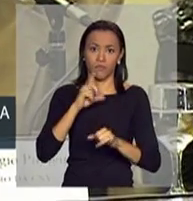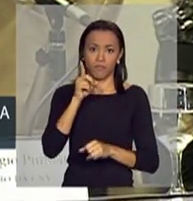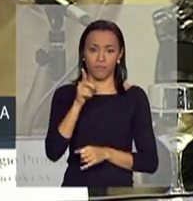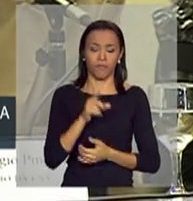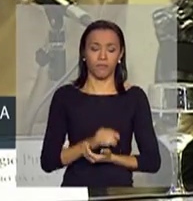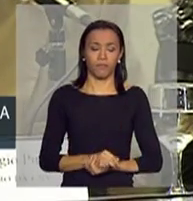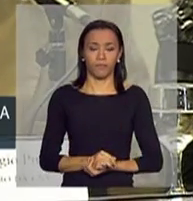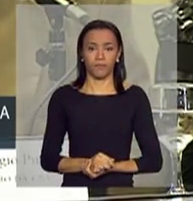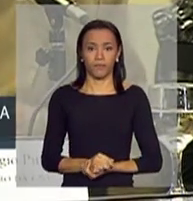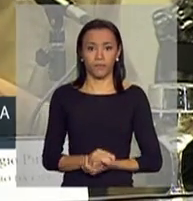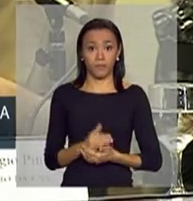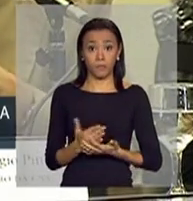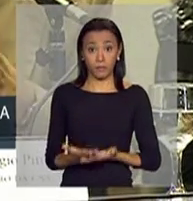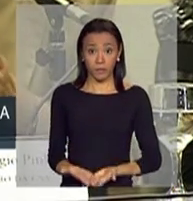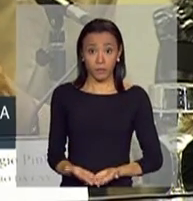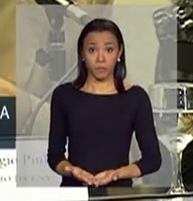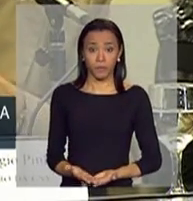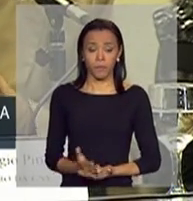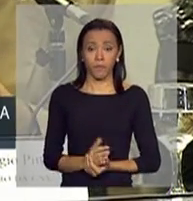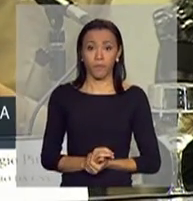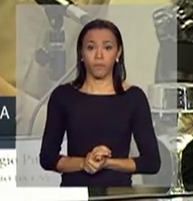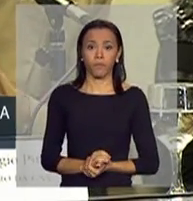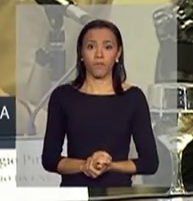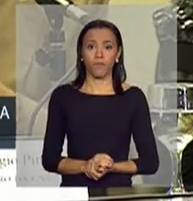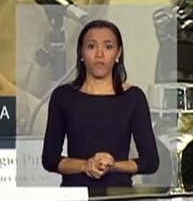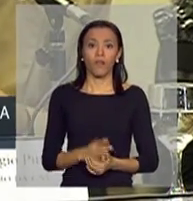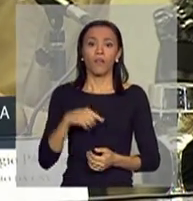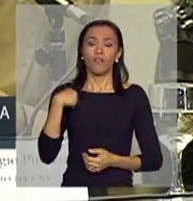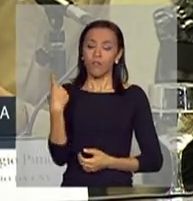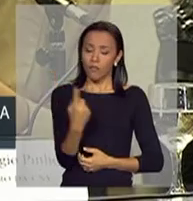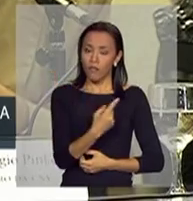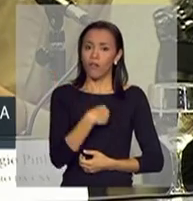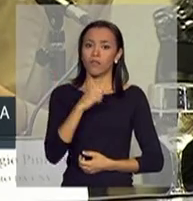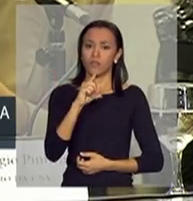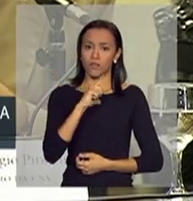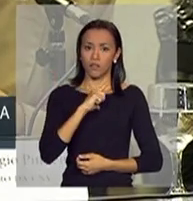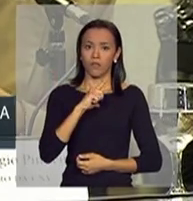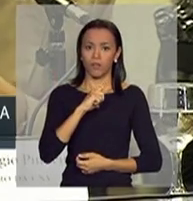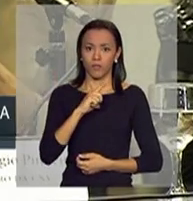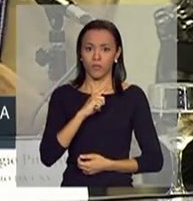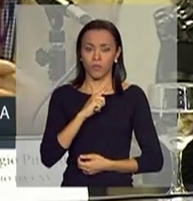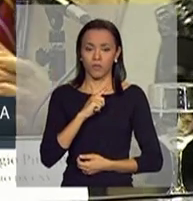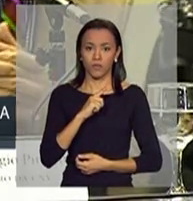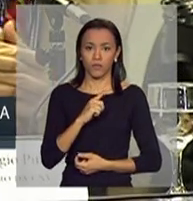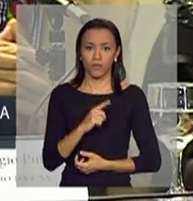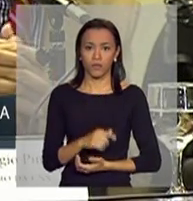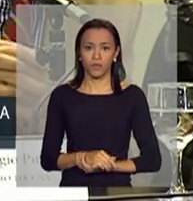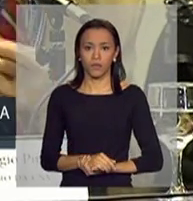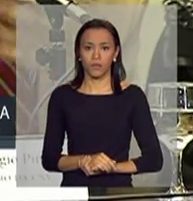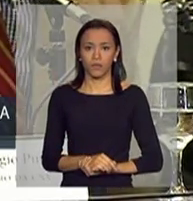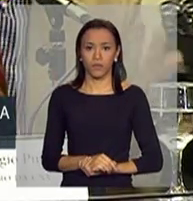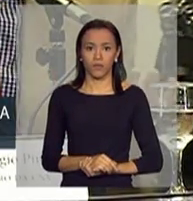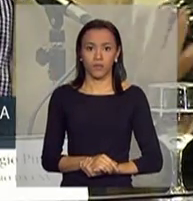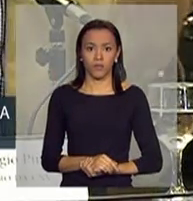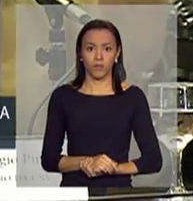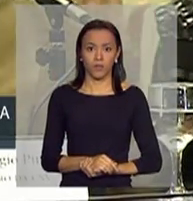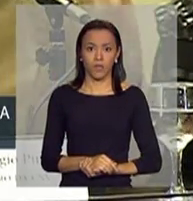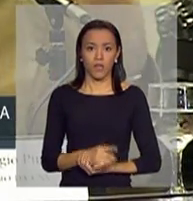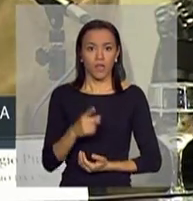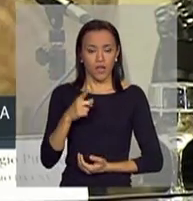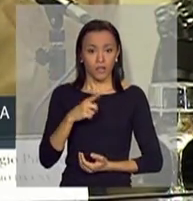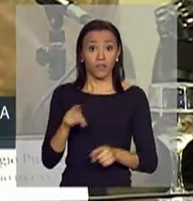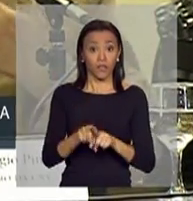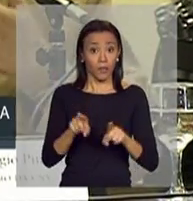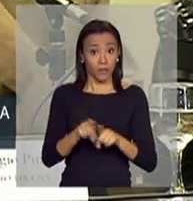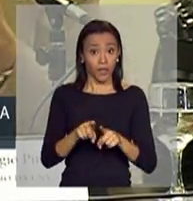desclassificadas. Então, nós temos... perdão? Através do Ministério